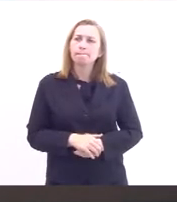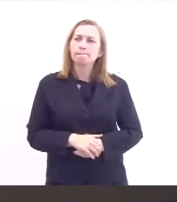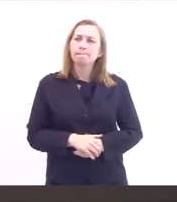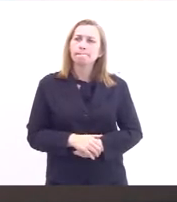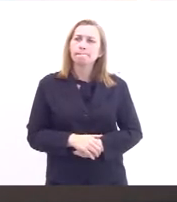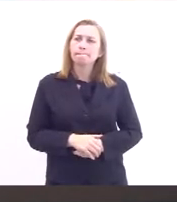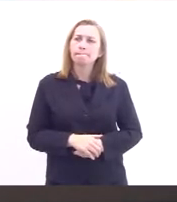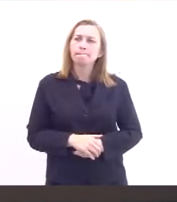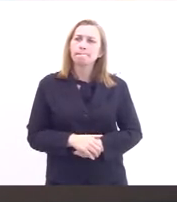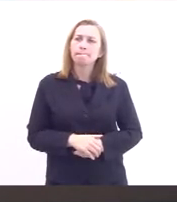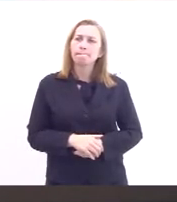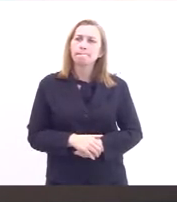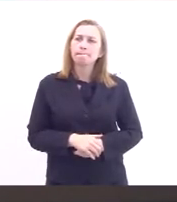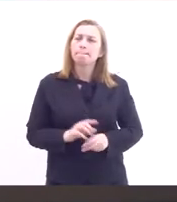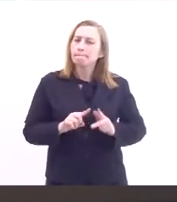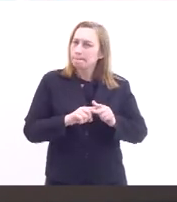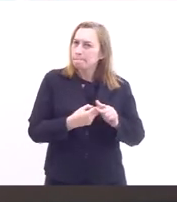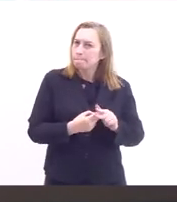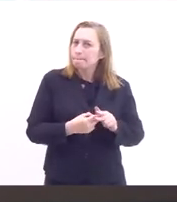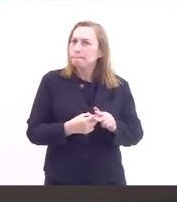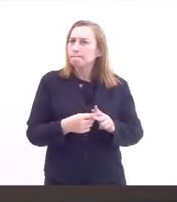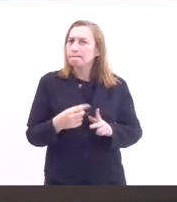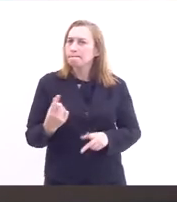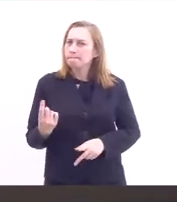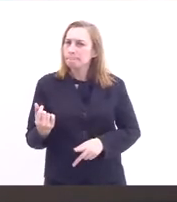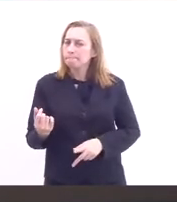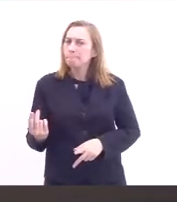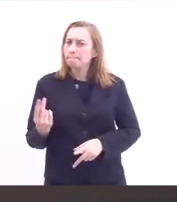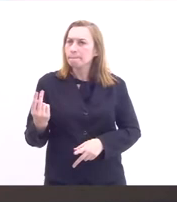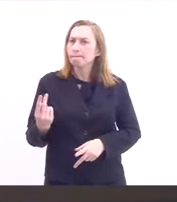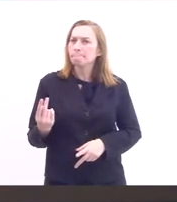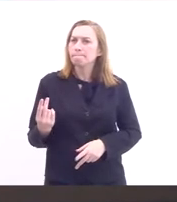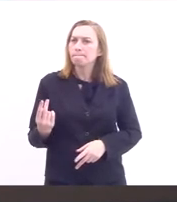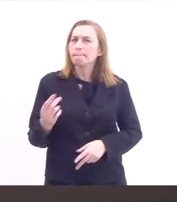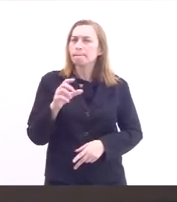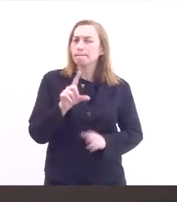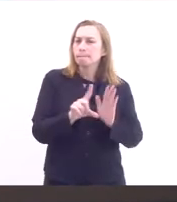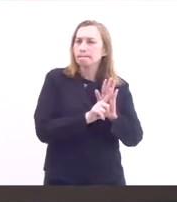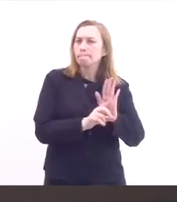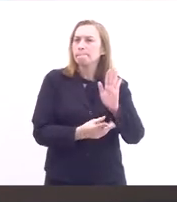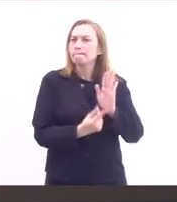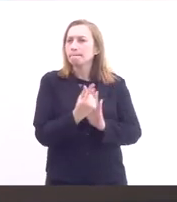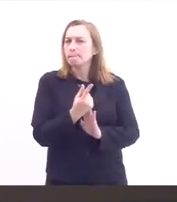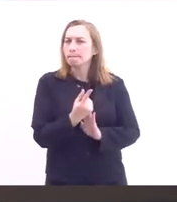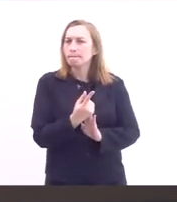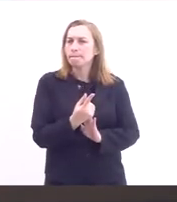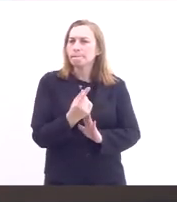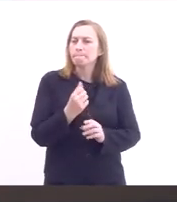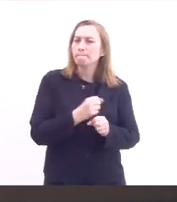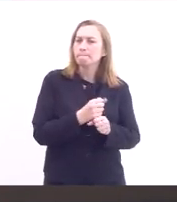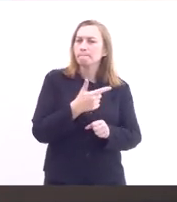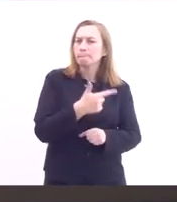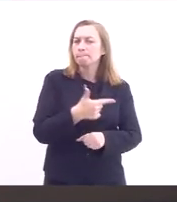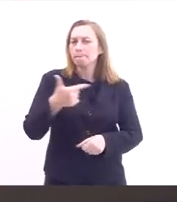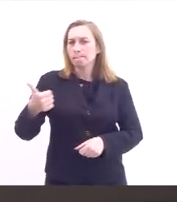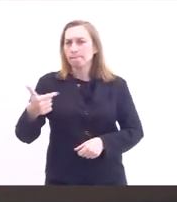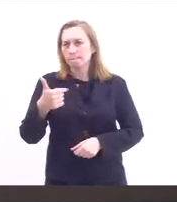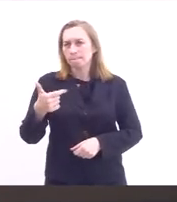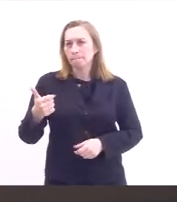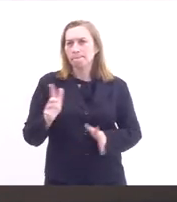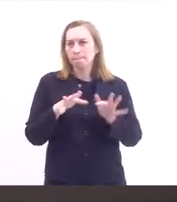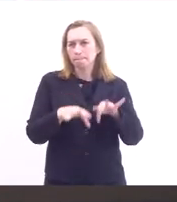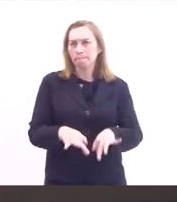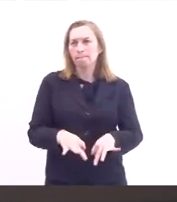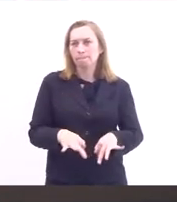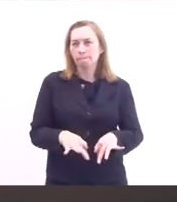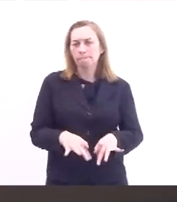corrigiu a metodologia, não, corrigiu o valor da estimativa da LDO de 22, que fechou,